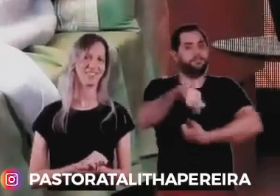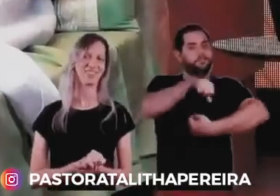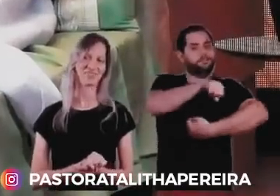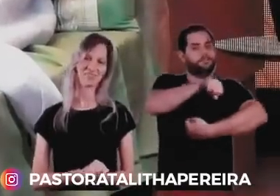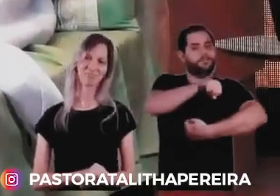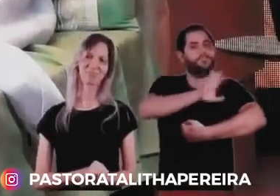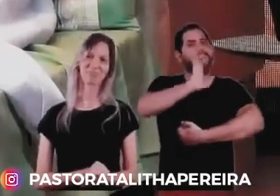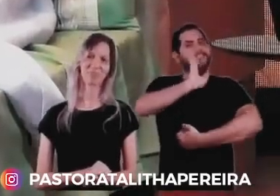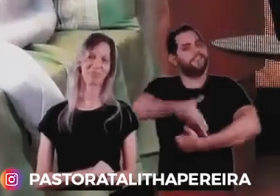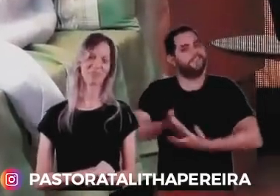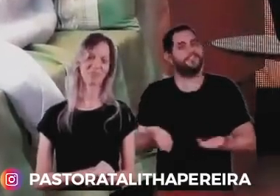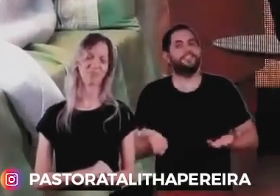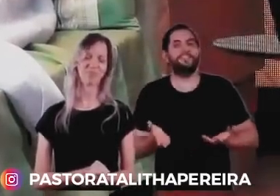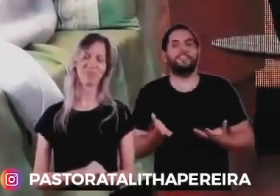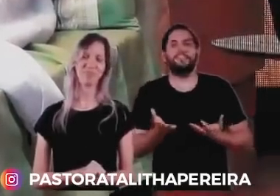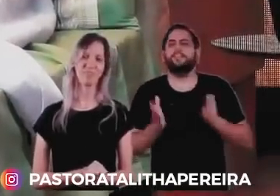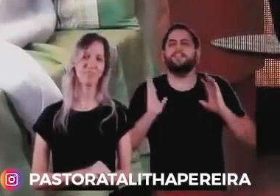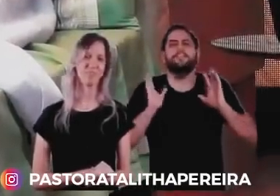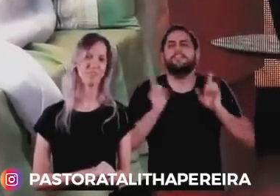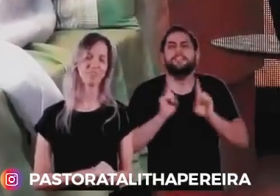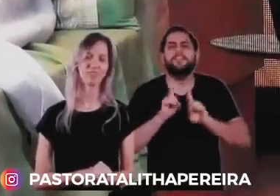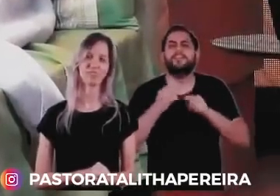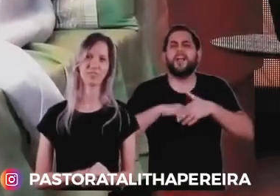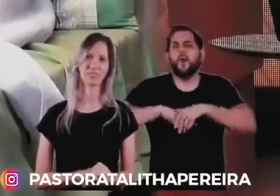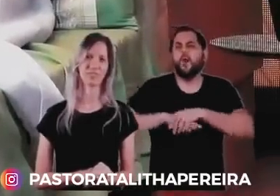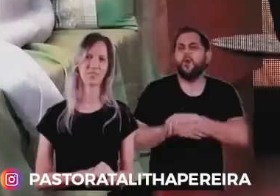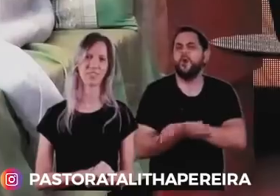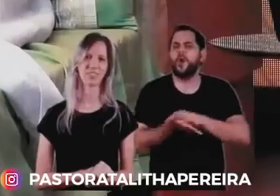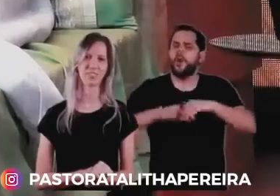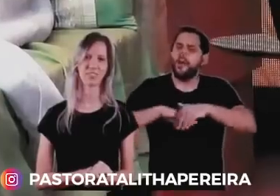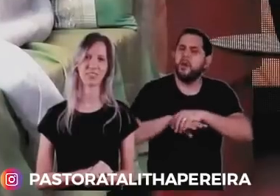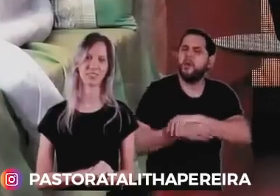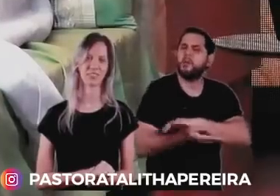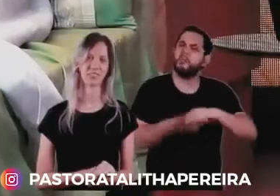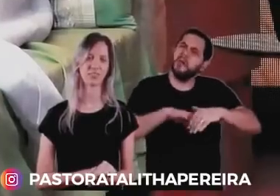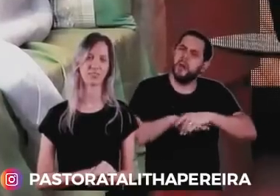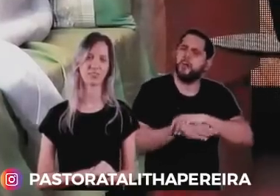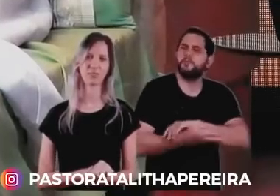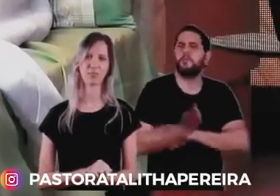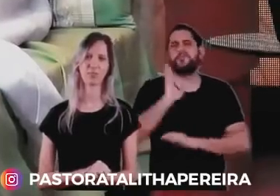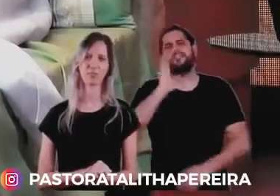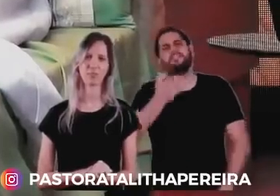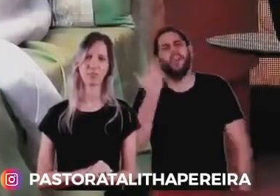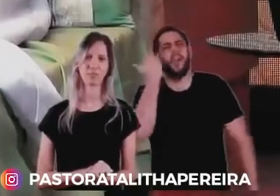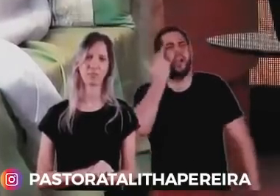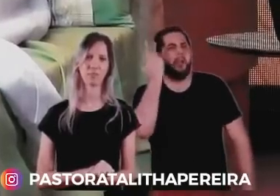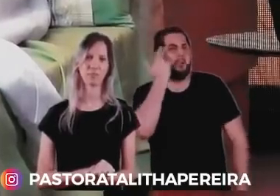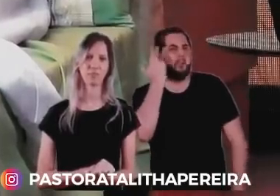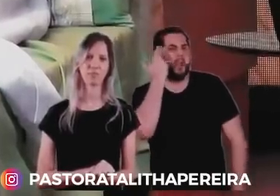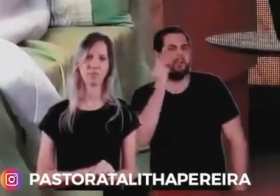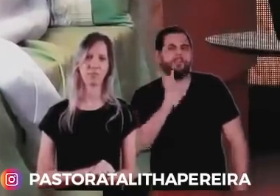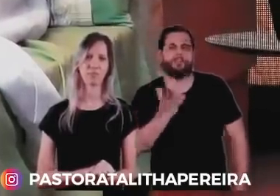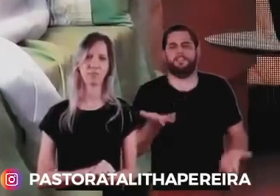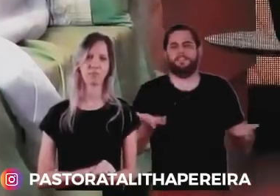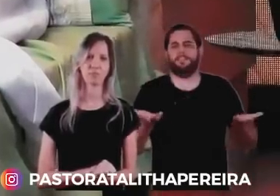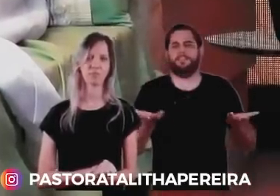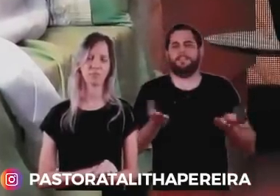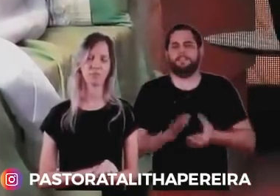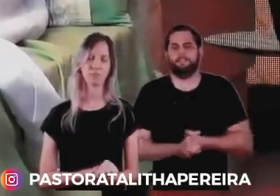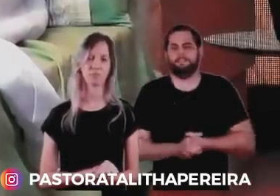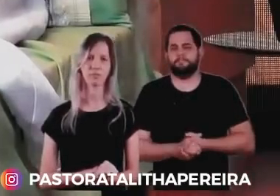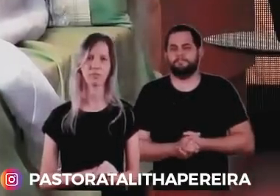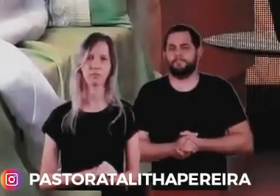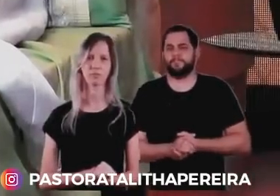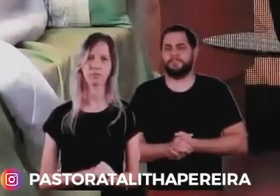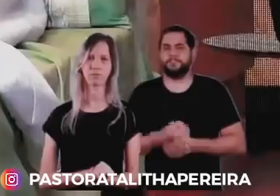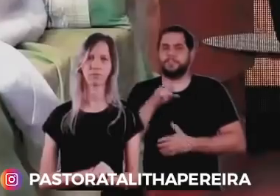Deus. Não deixe esse costume ele ser algo já comum, né? Algo já normal dentro da